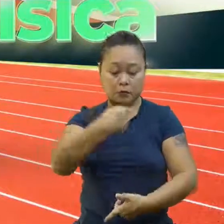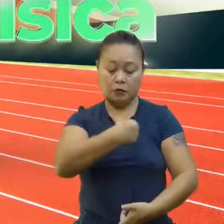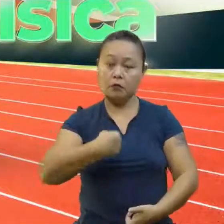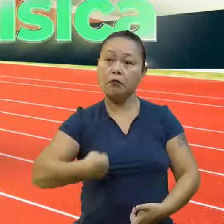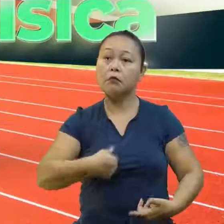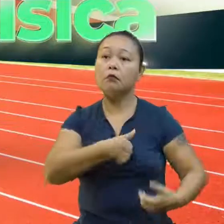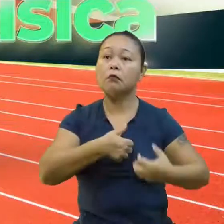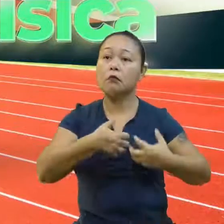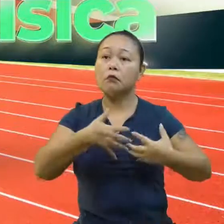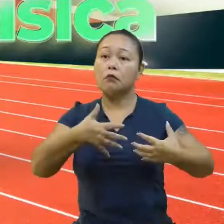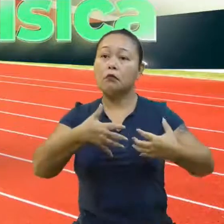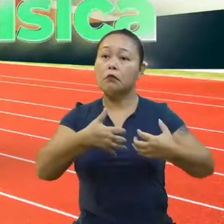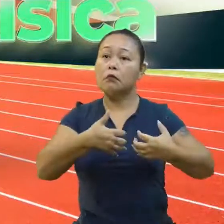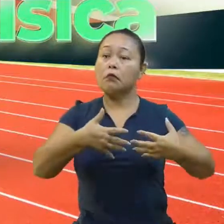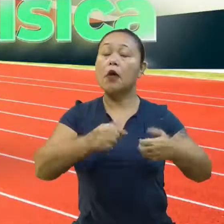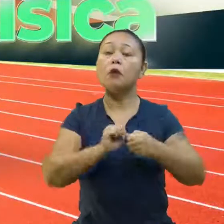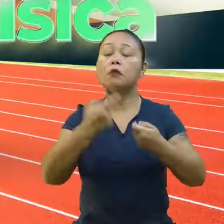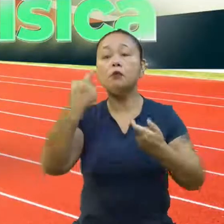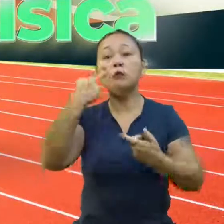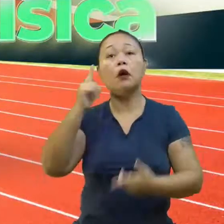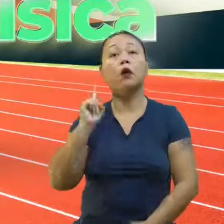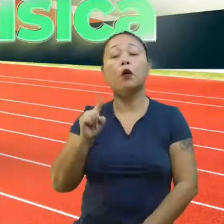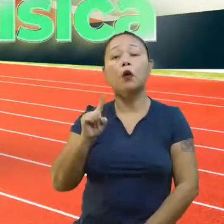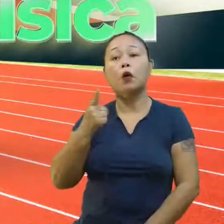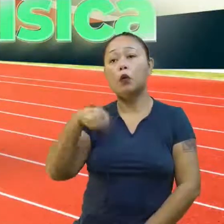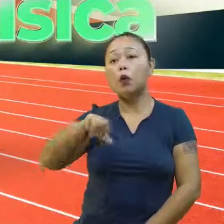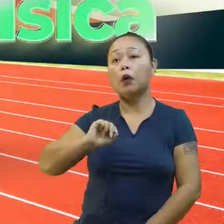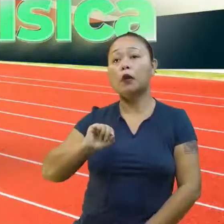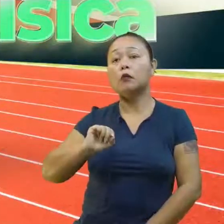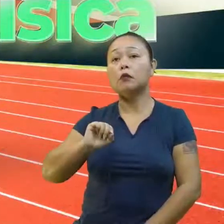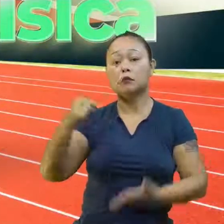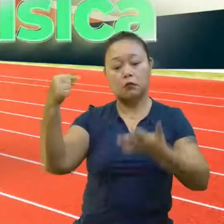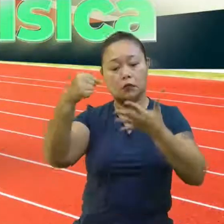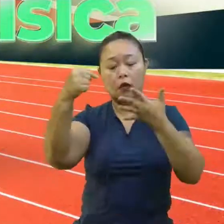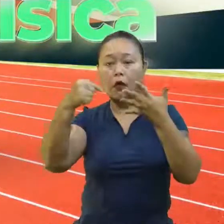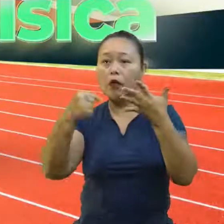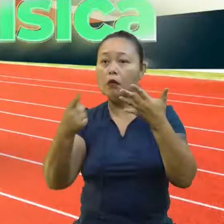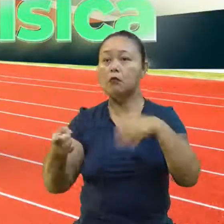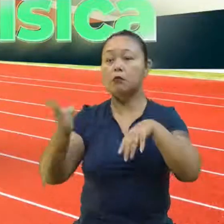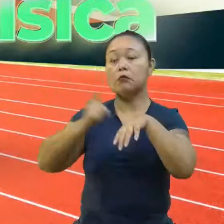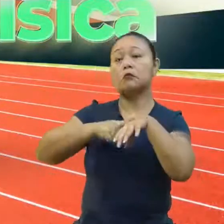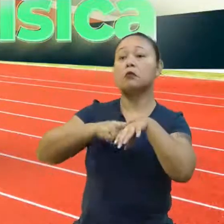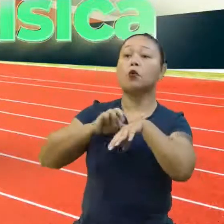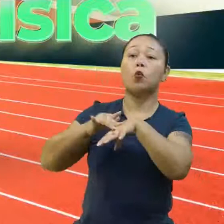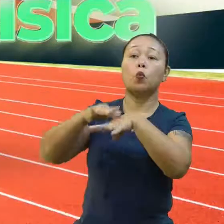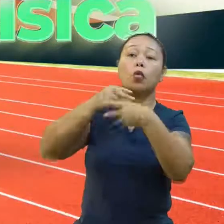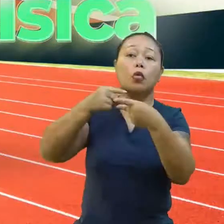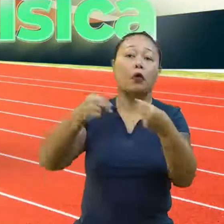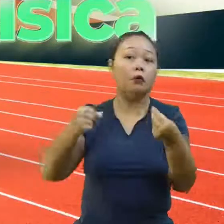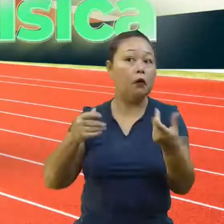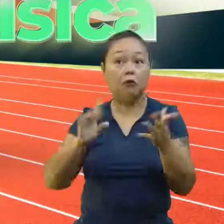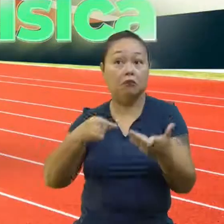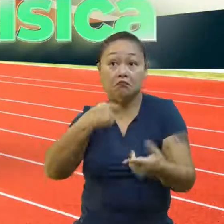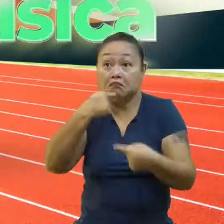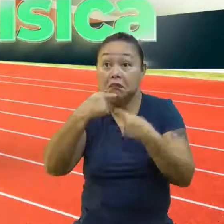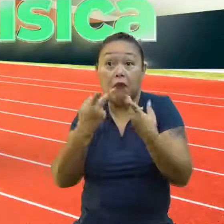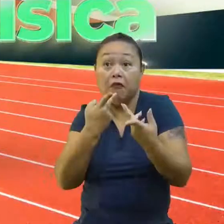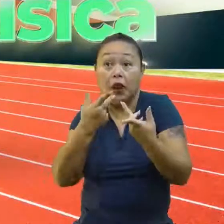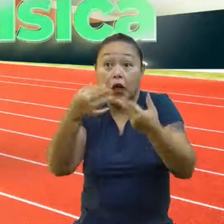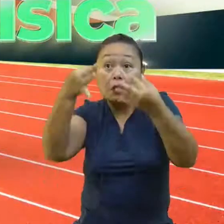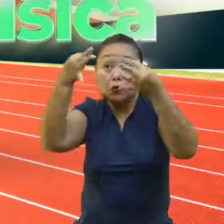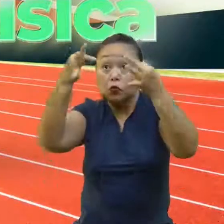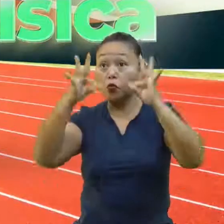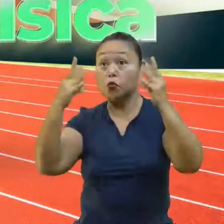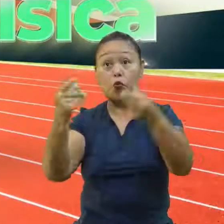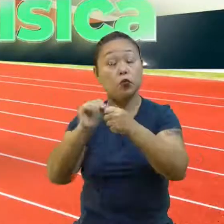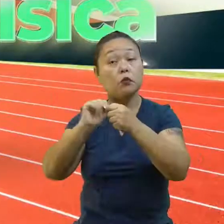chamar a atenção de vocês? Eu não vou aqui falar de todas as doenças crônico-degenerativas, mas eu quero enfatizar que